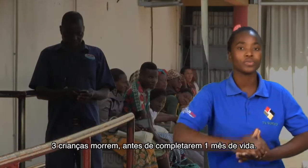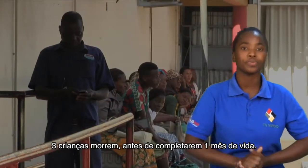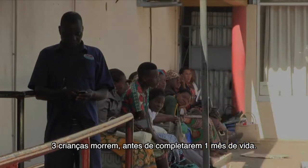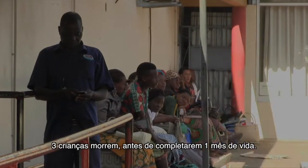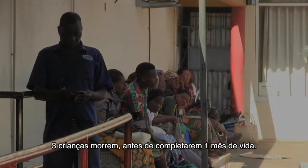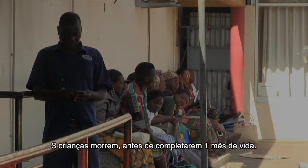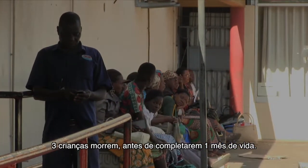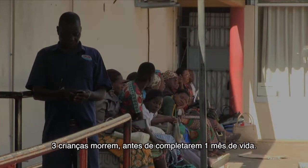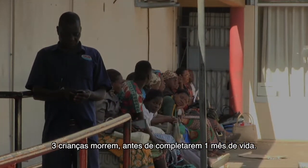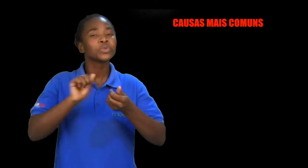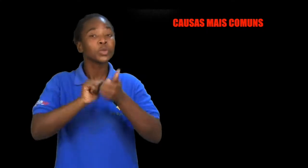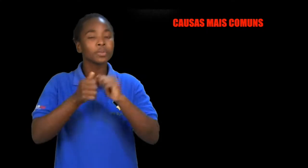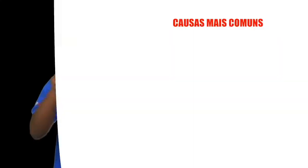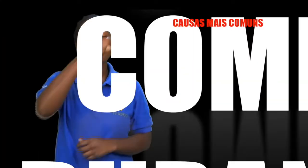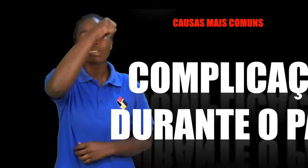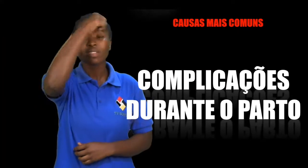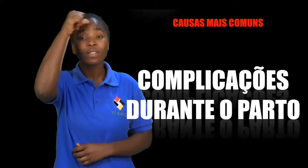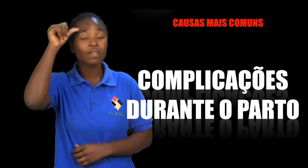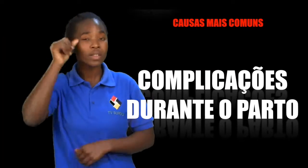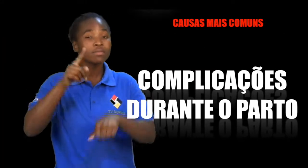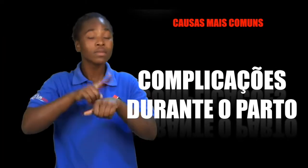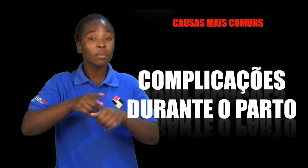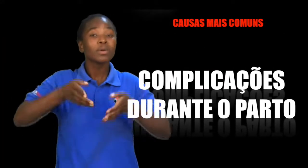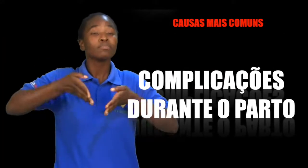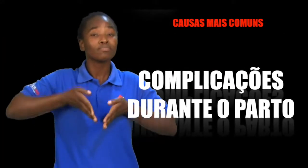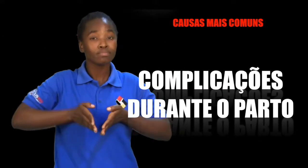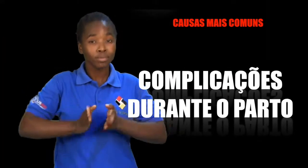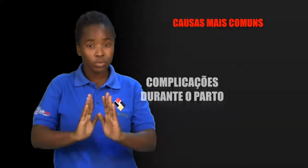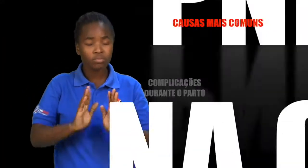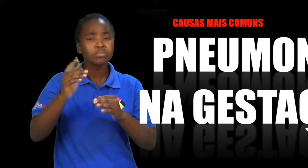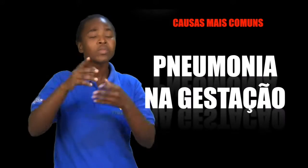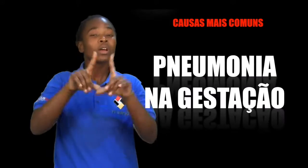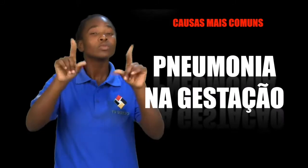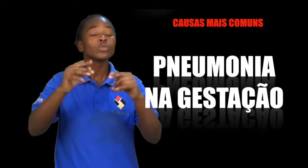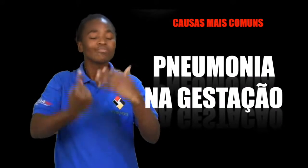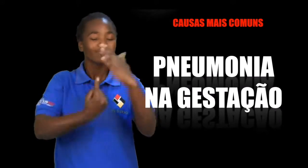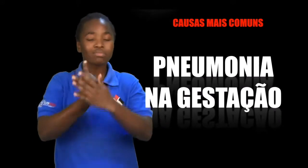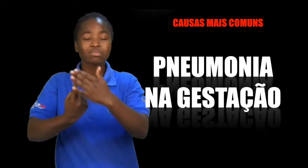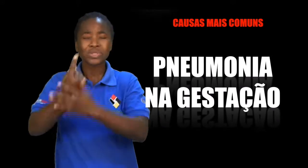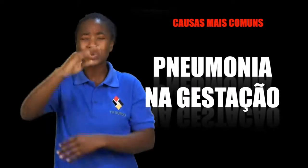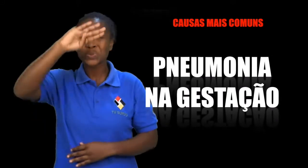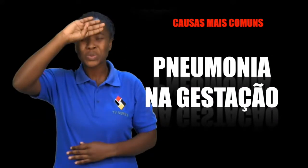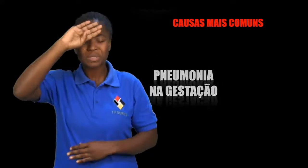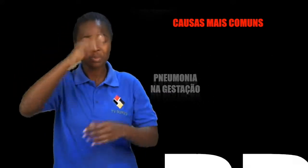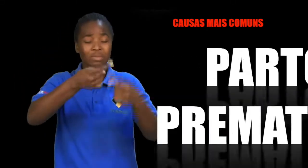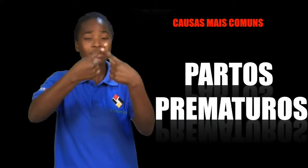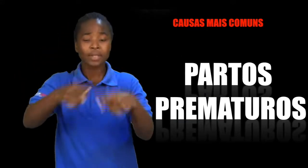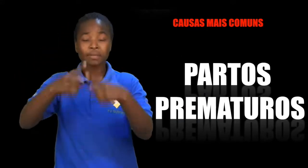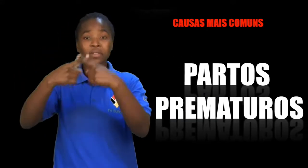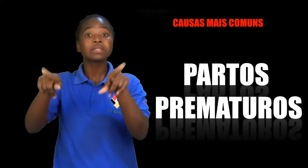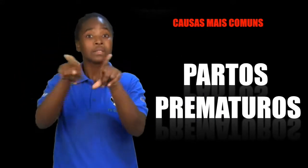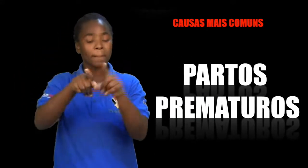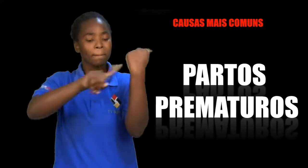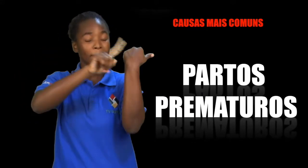completarem 1 mês de vida. Em causa está complicações durante o parto ou infecções como pneumonia e